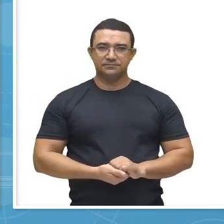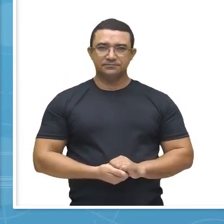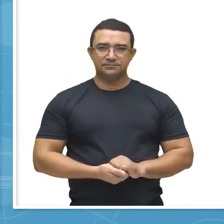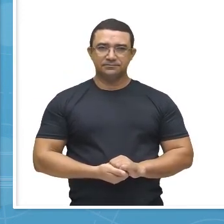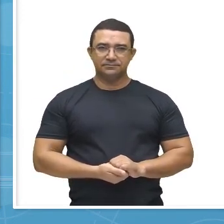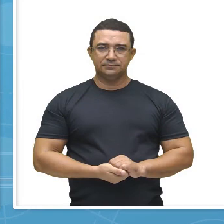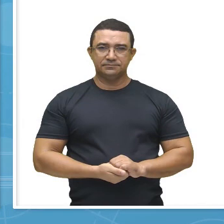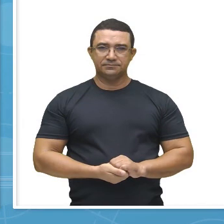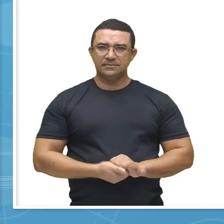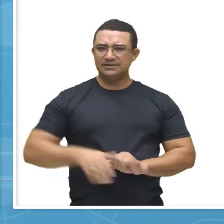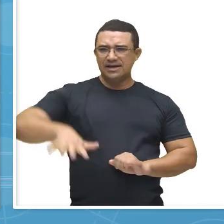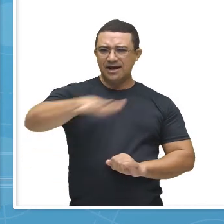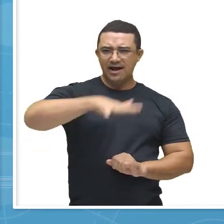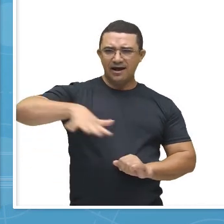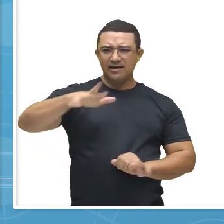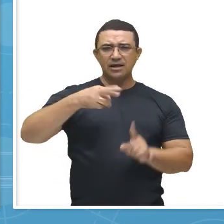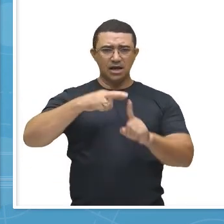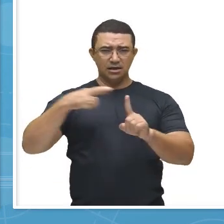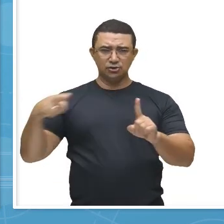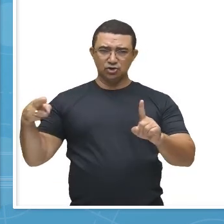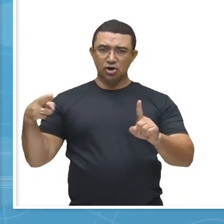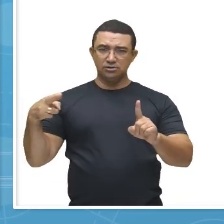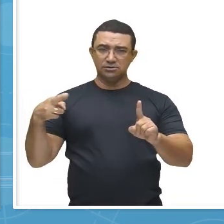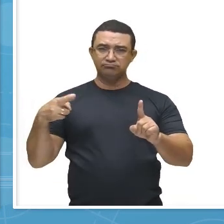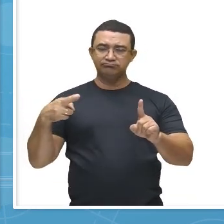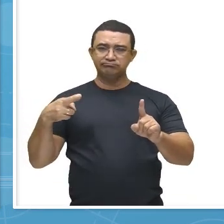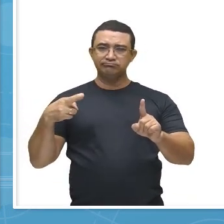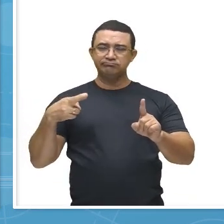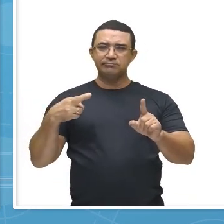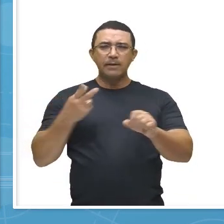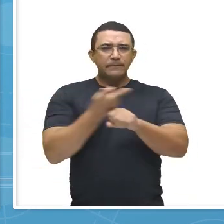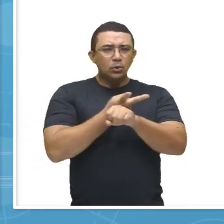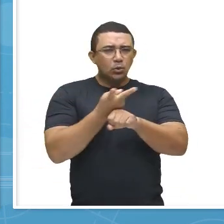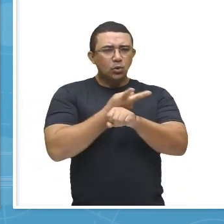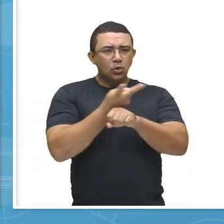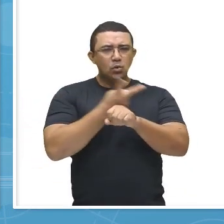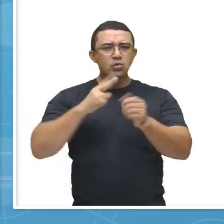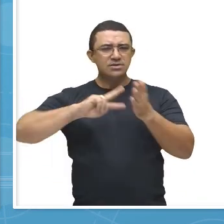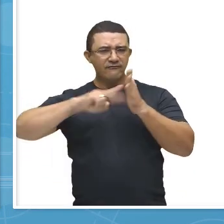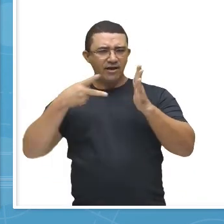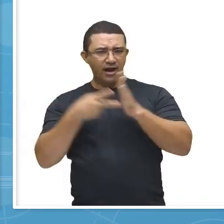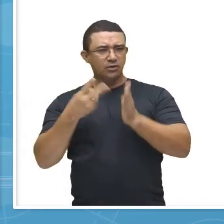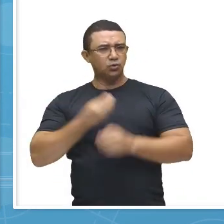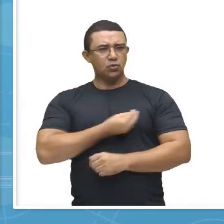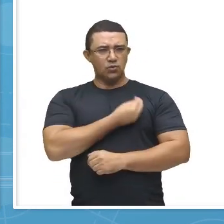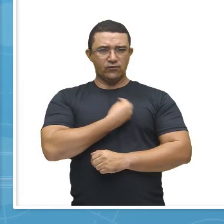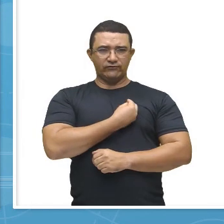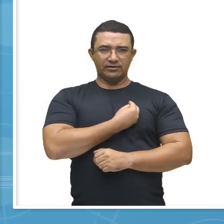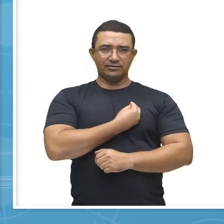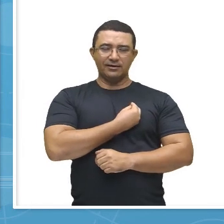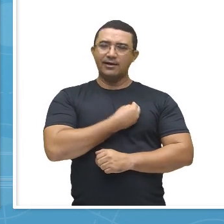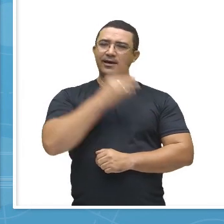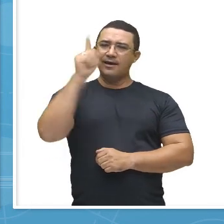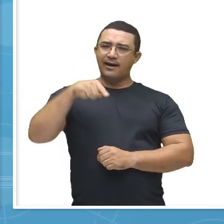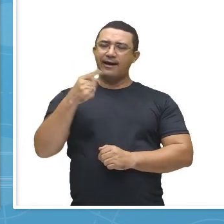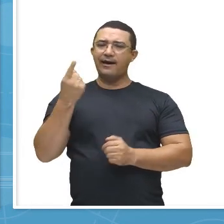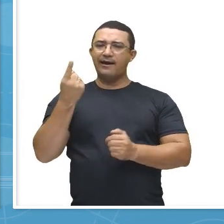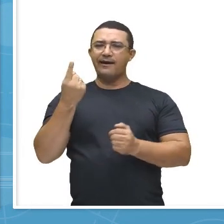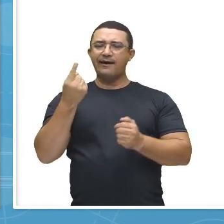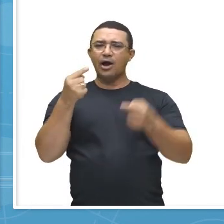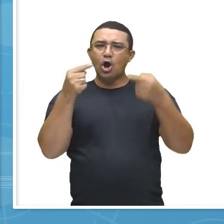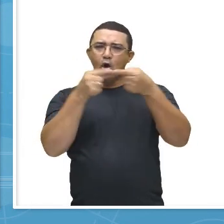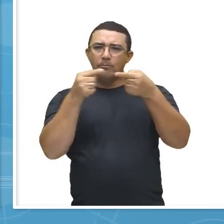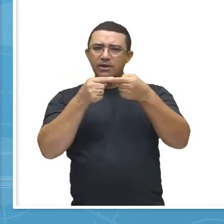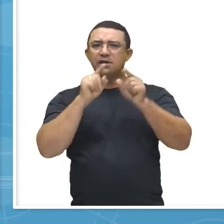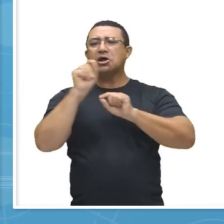prepara, a dimensão religiosa da busca do sentido da vida está diretamente ligada